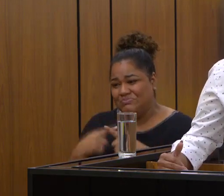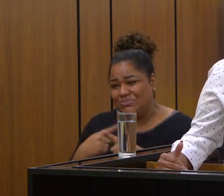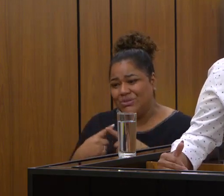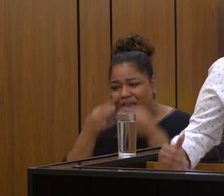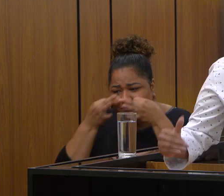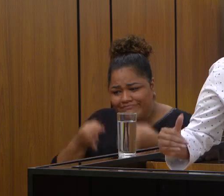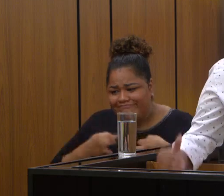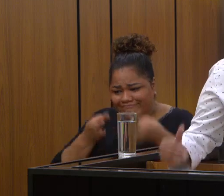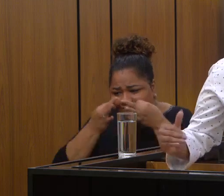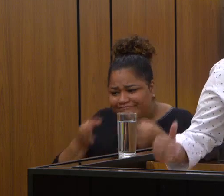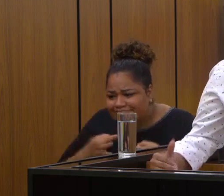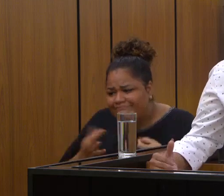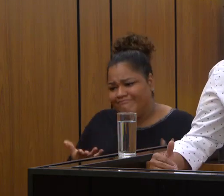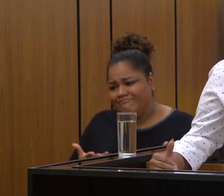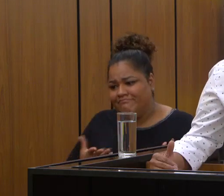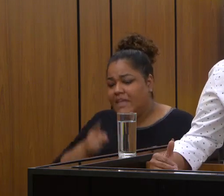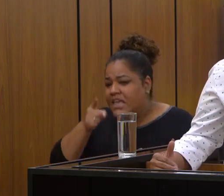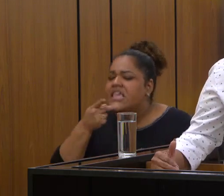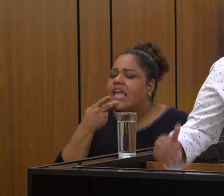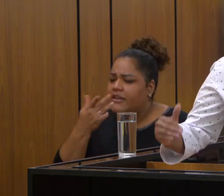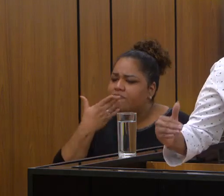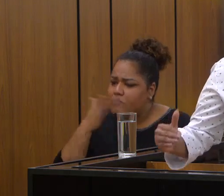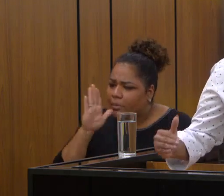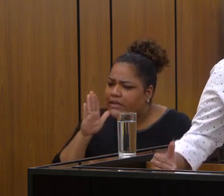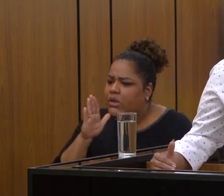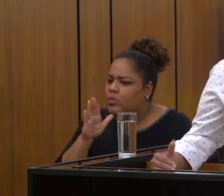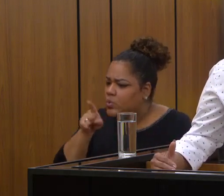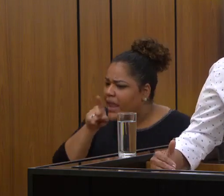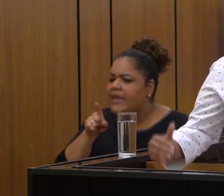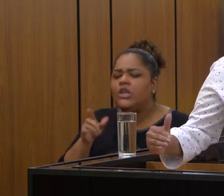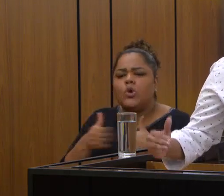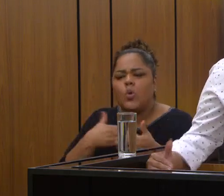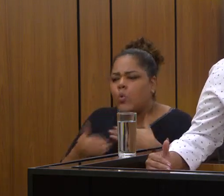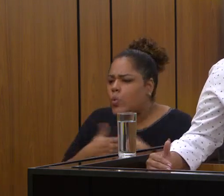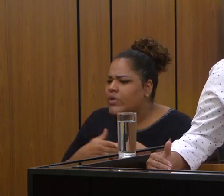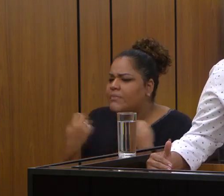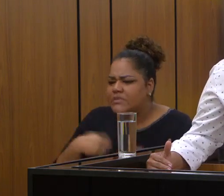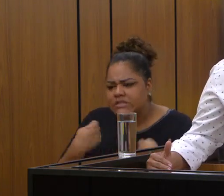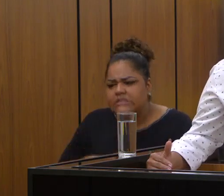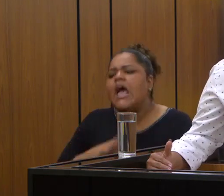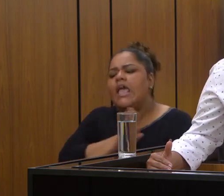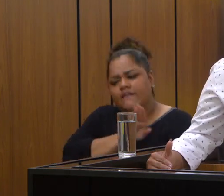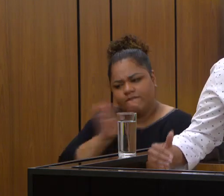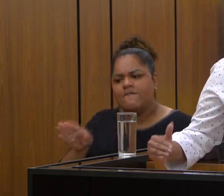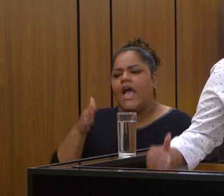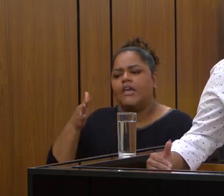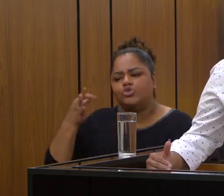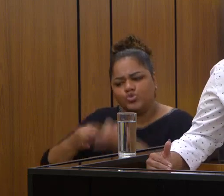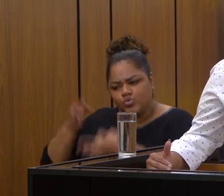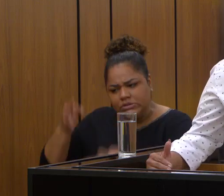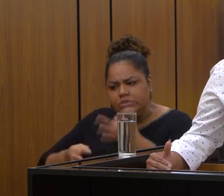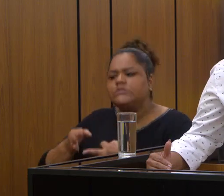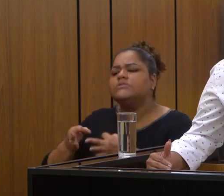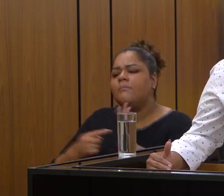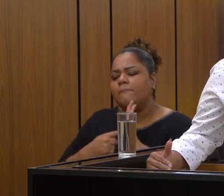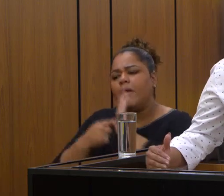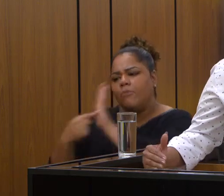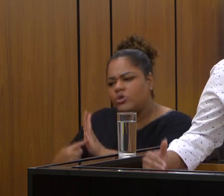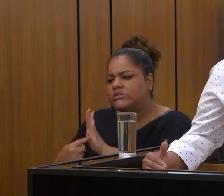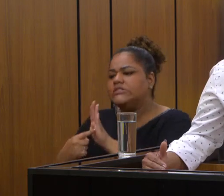falou que o que precisar ele vai no juiz ele vai em todos os lugares para mostrar